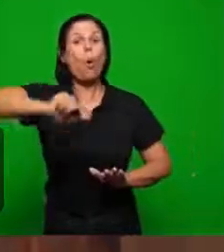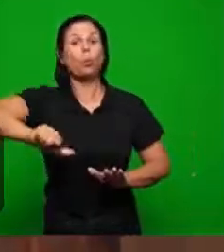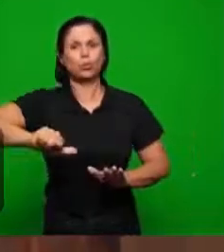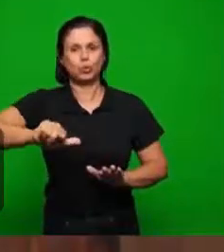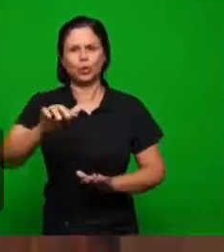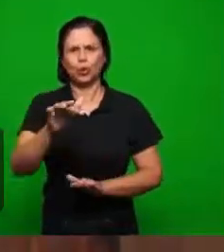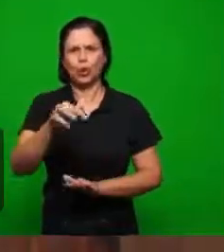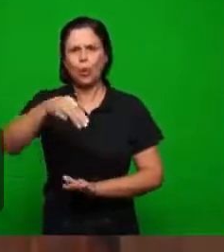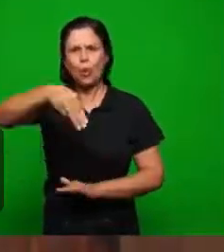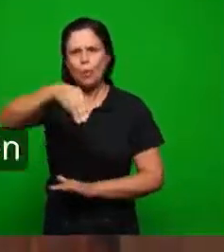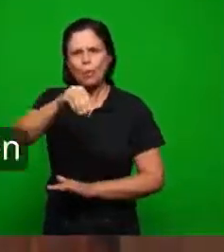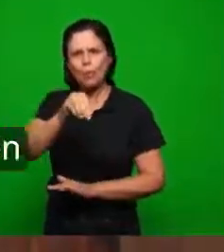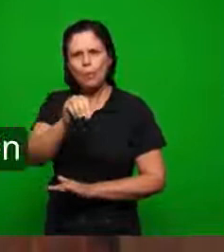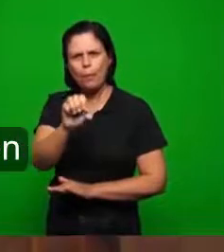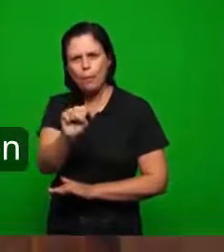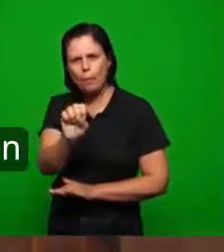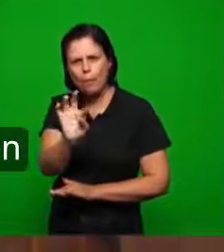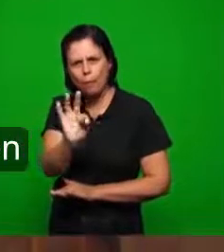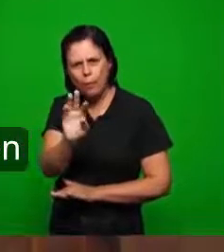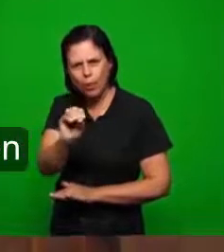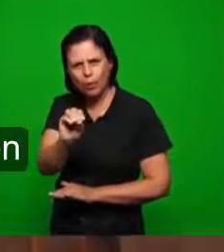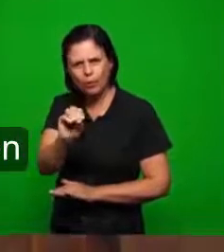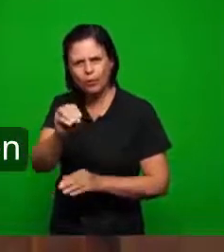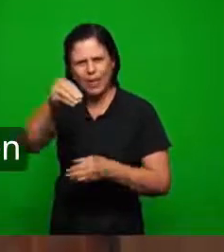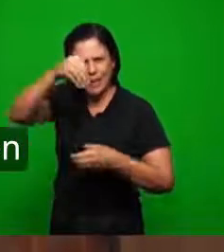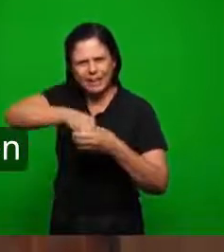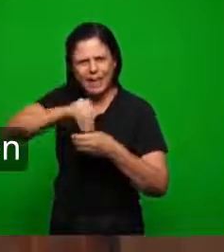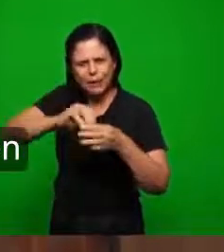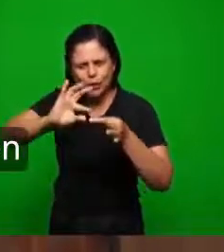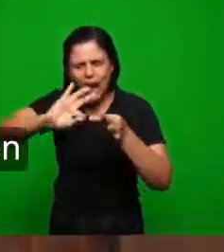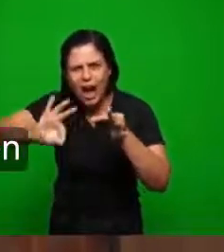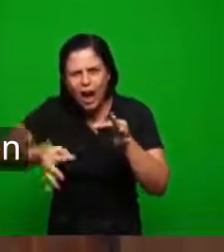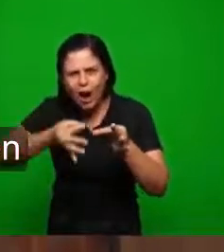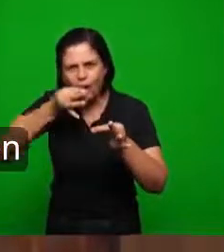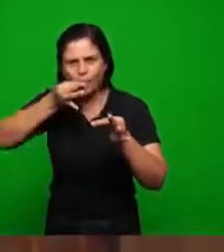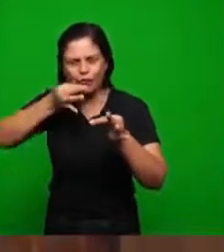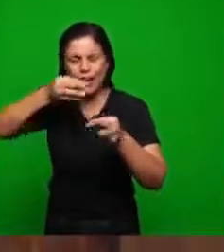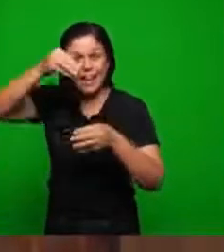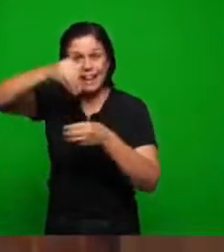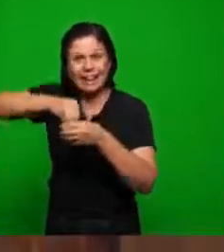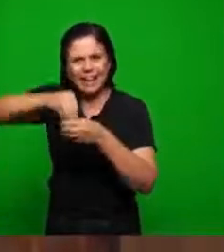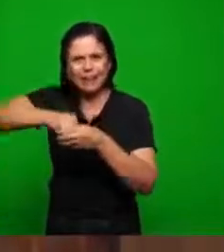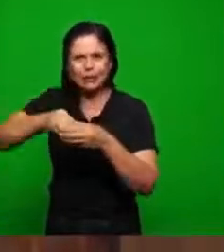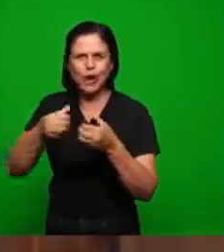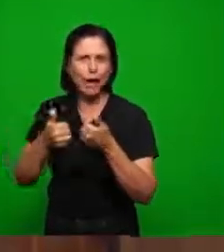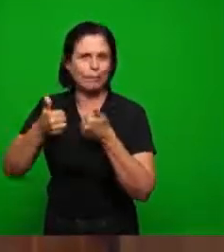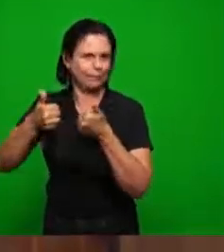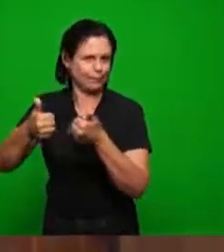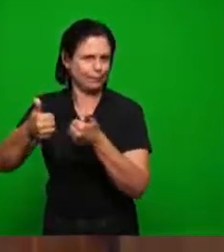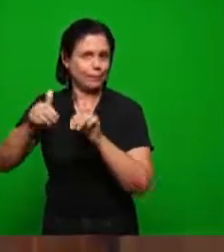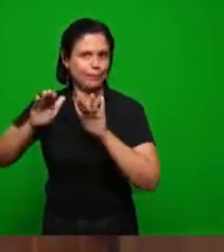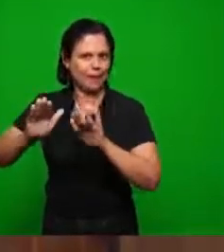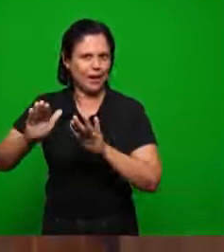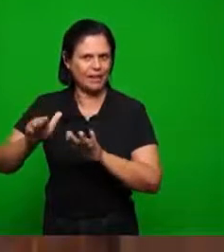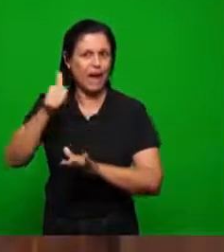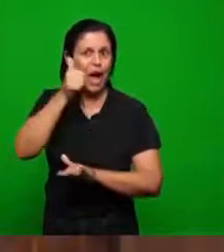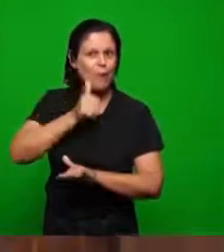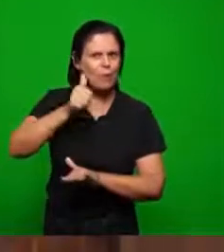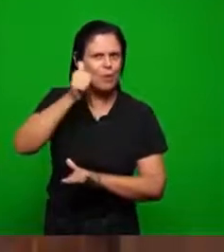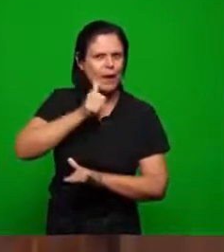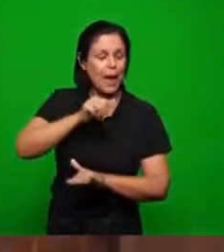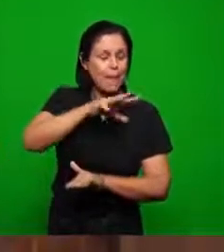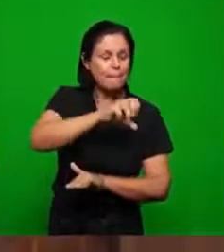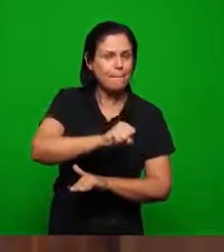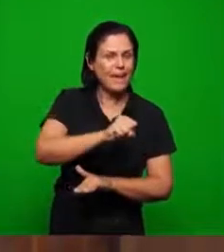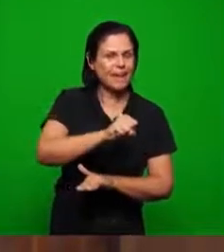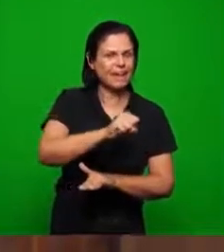mosto, é o fermento de dentro para fora. A mulher pega o fermento de fora para dentro e